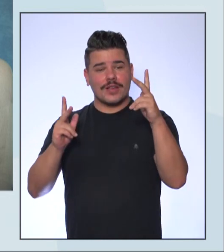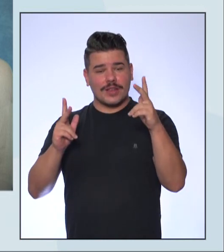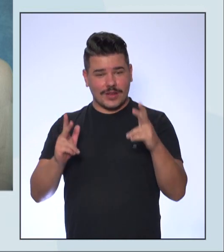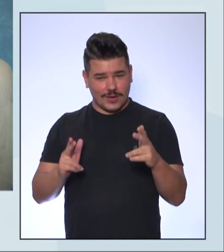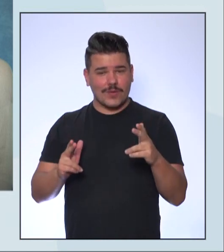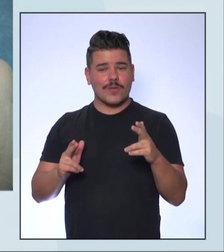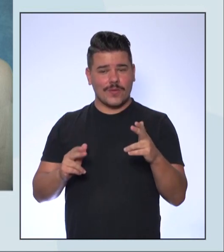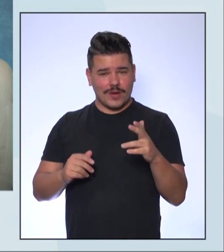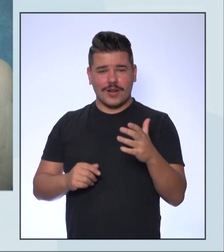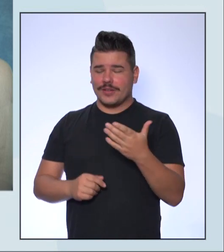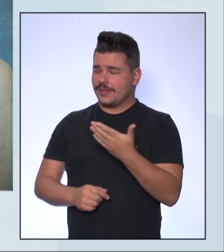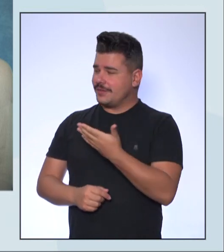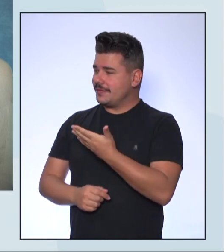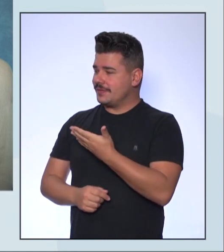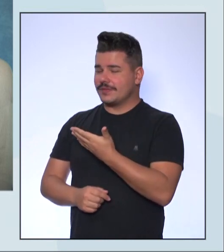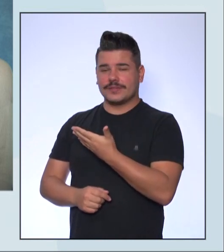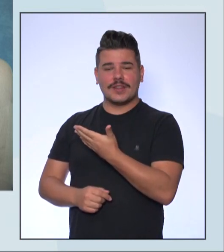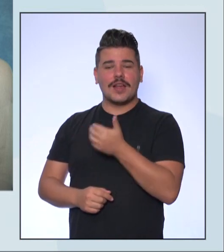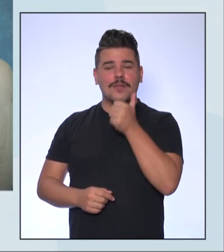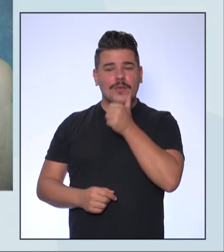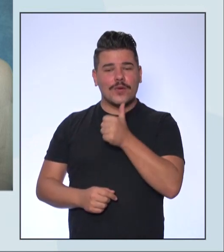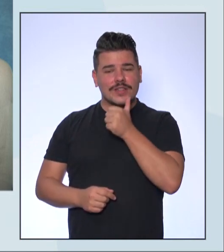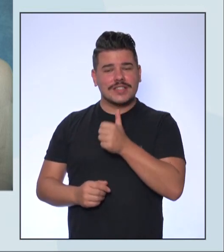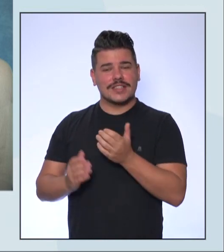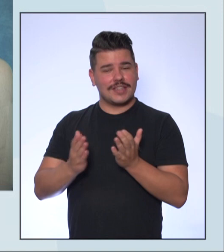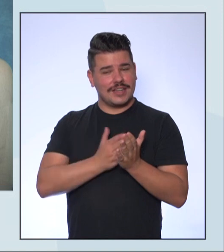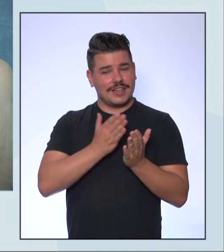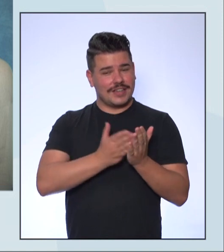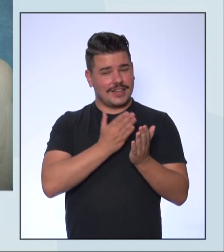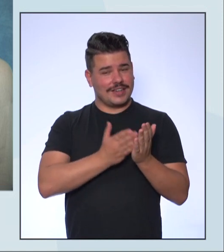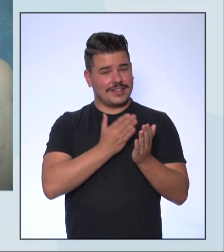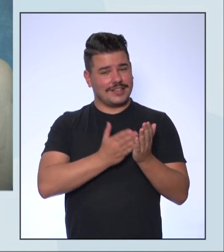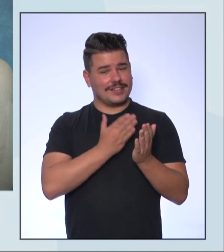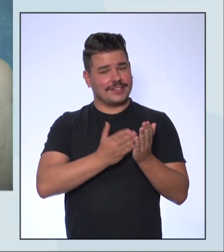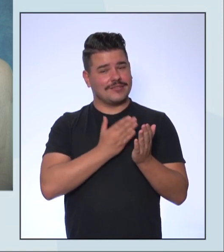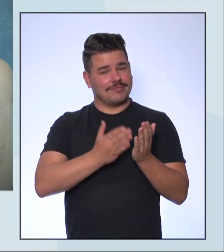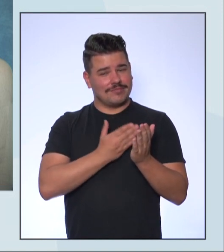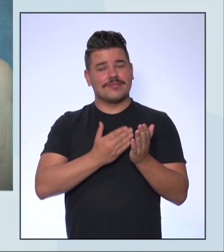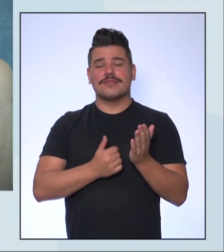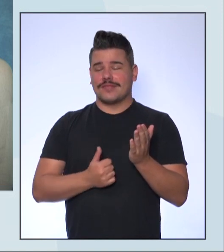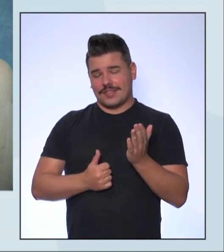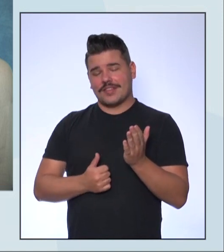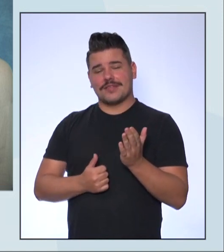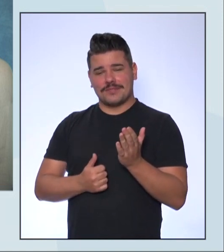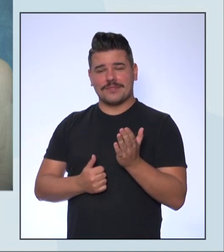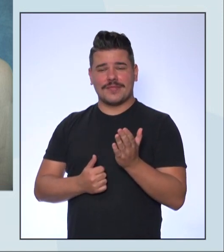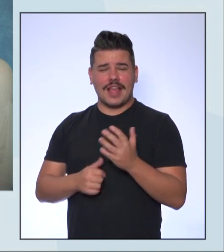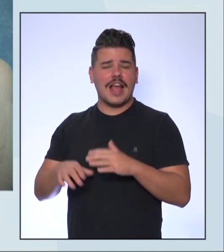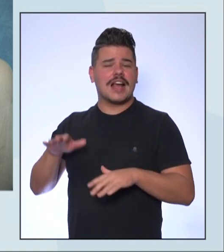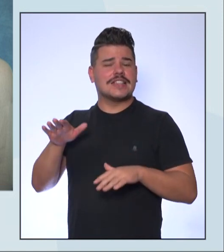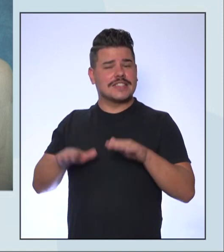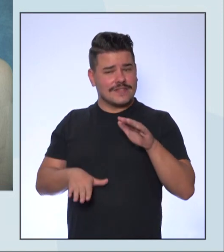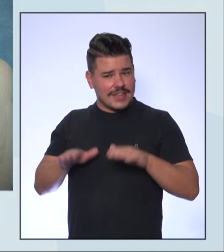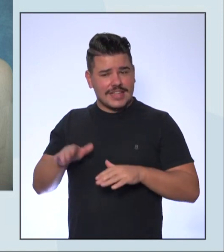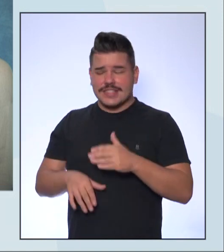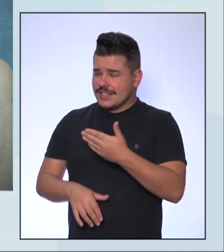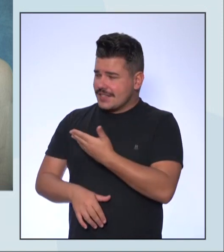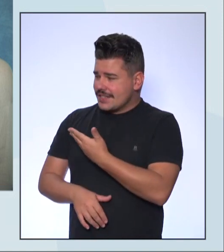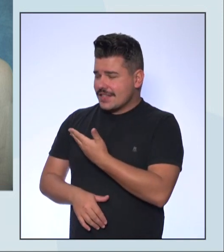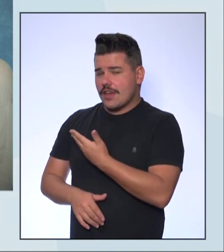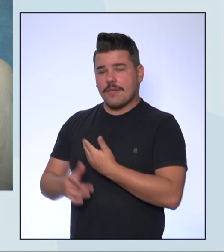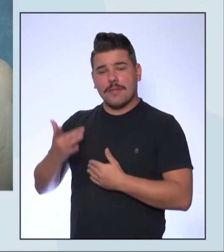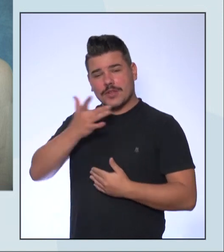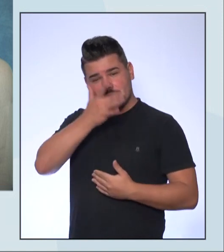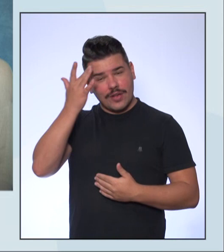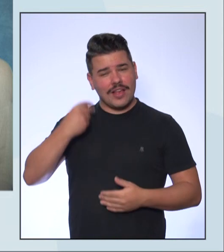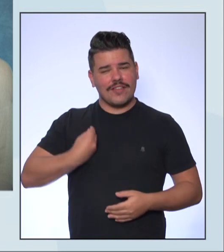essa moça, uma pessoa que lê muito, né? Às vezes é uma pessoa assim, com uma